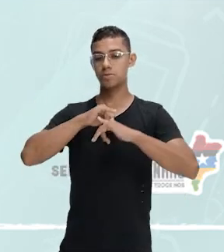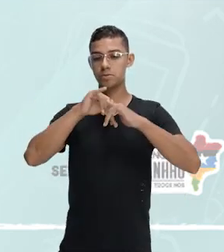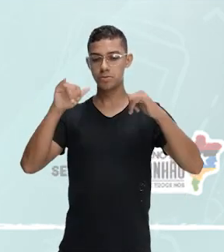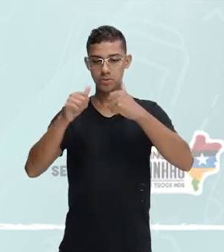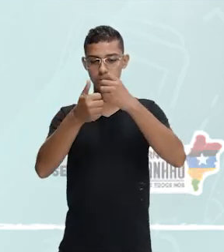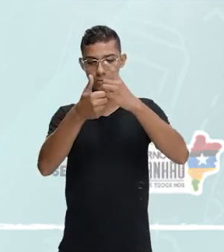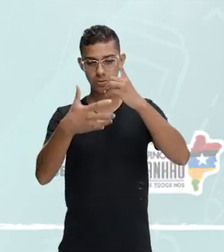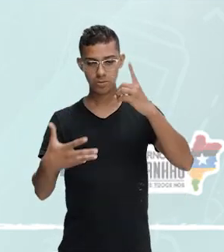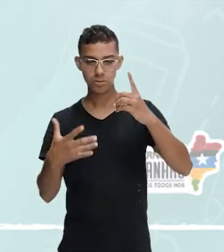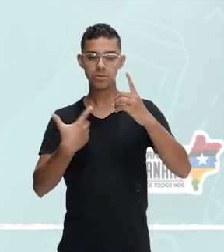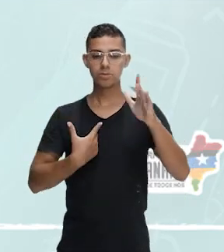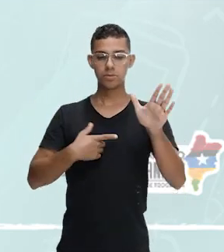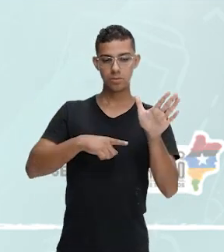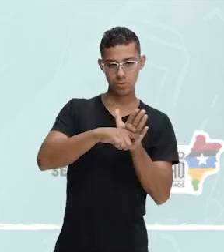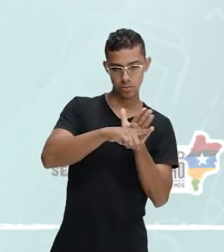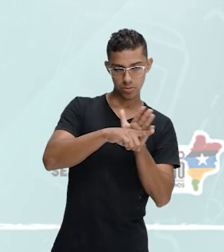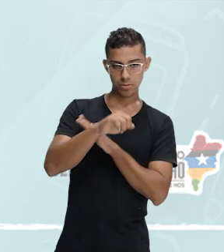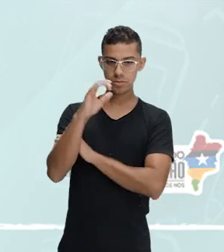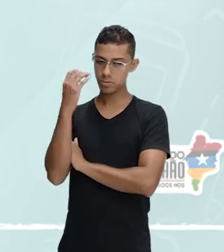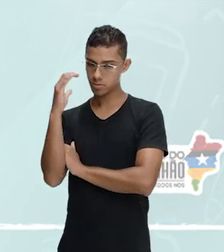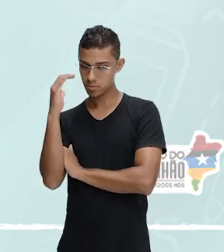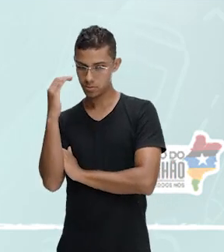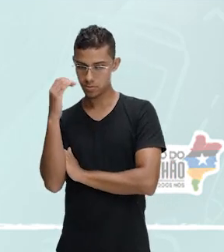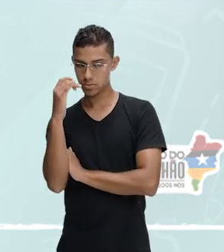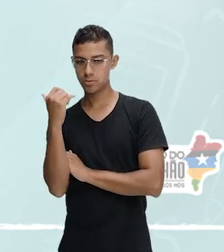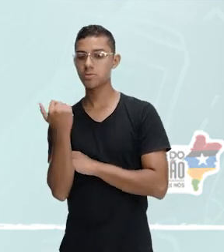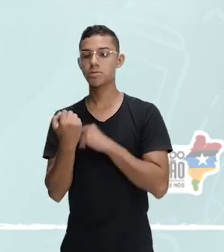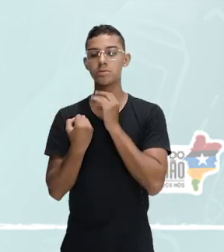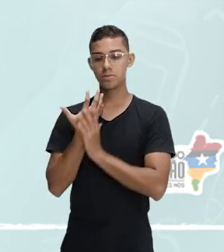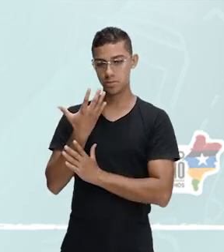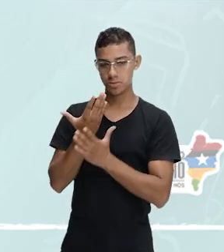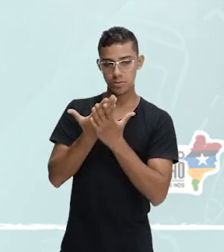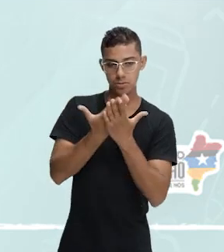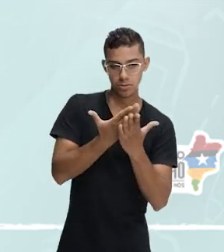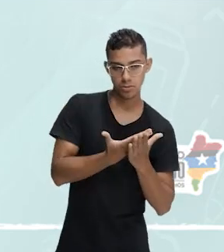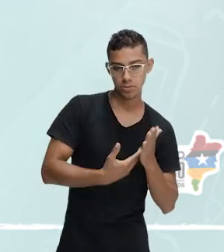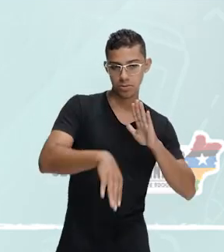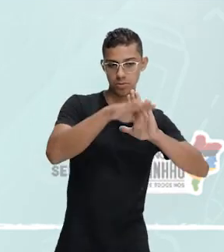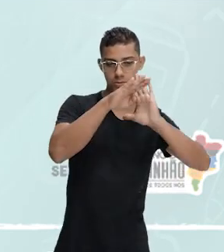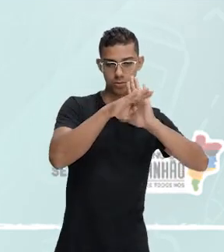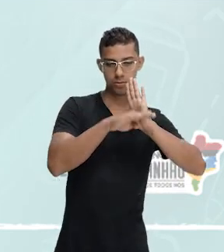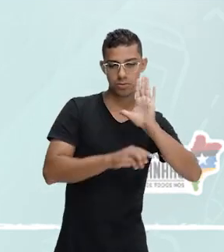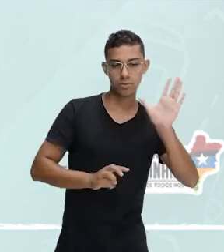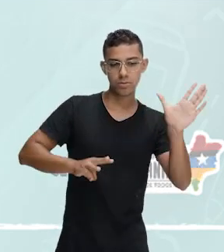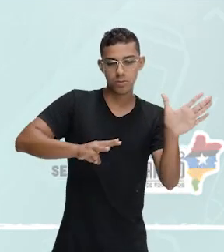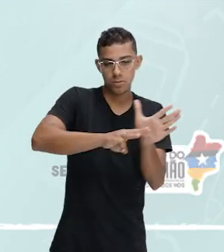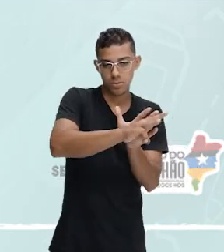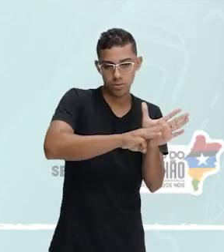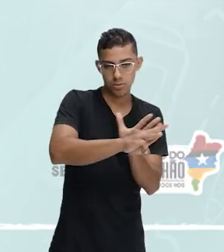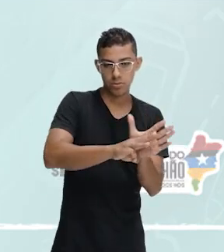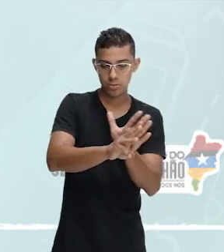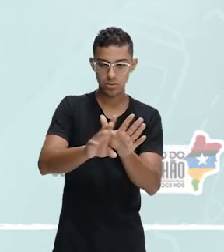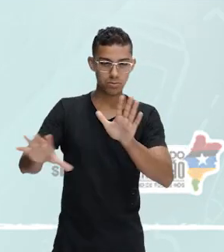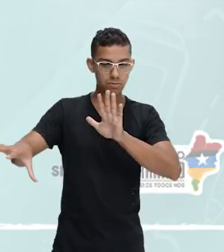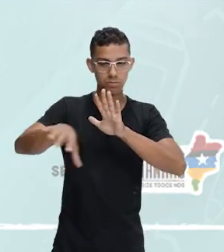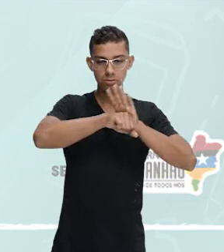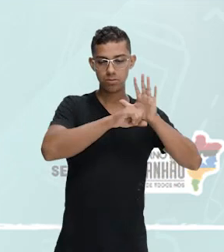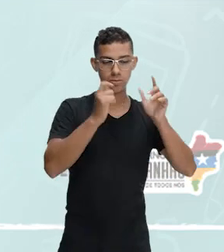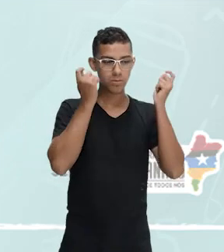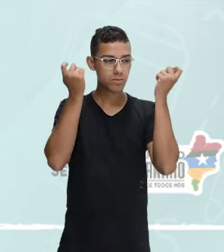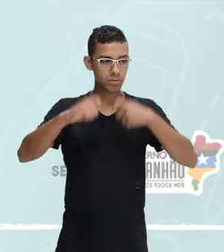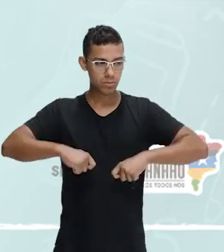informações. A pesquisa científica é a realização de um estudo planejado, sendo o método de abordagem do